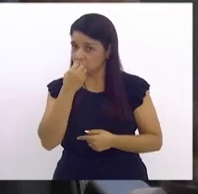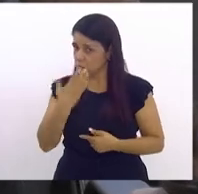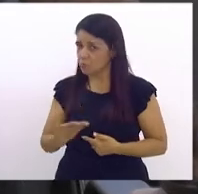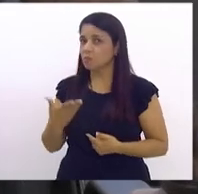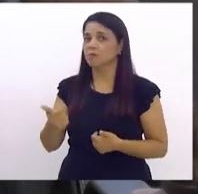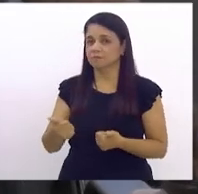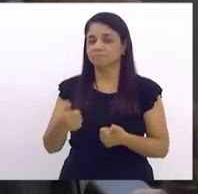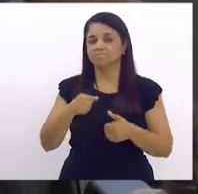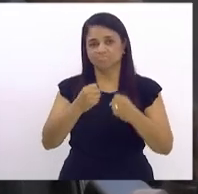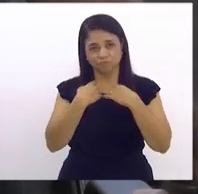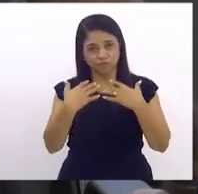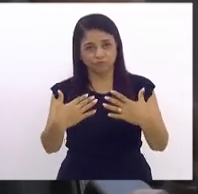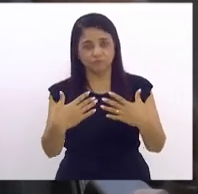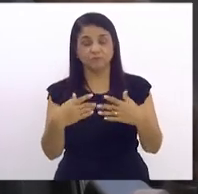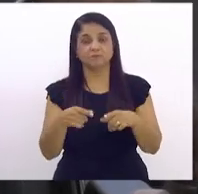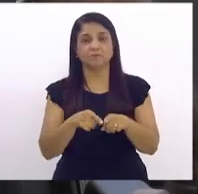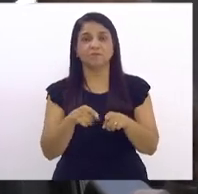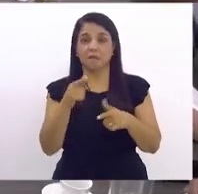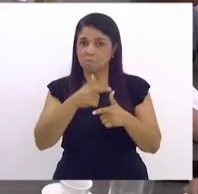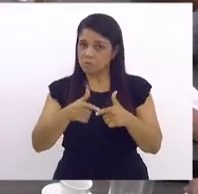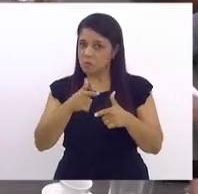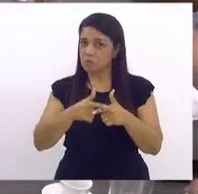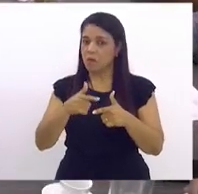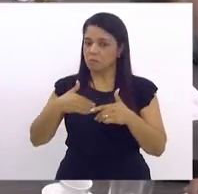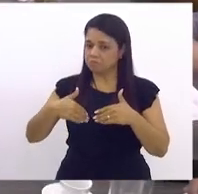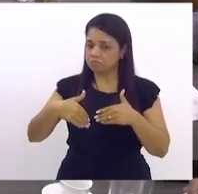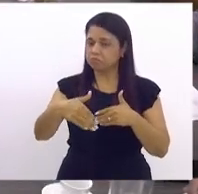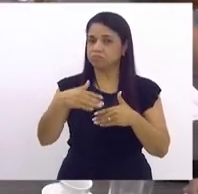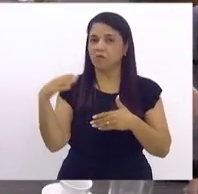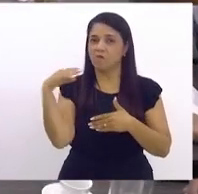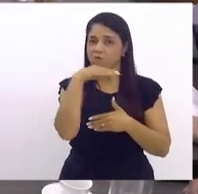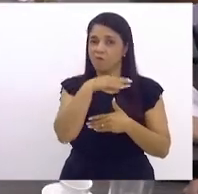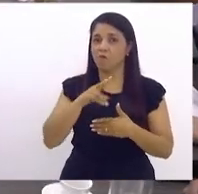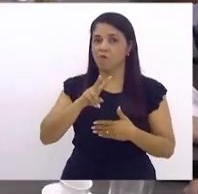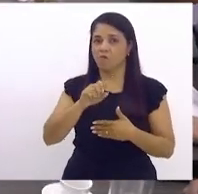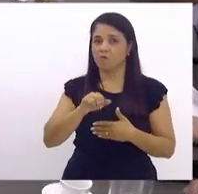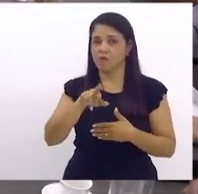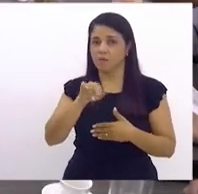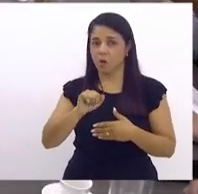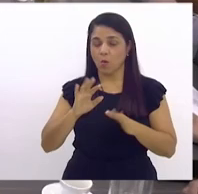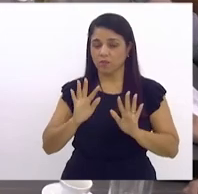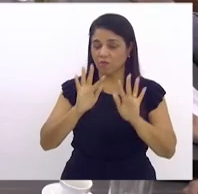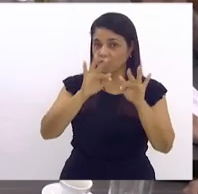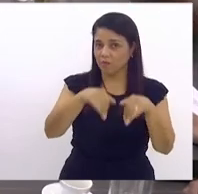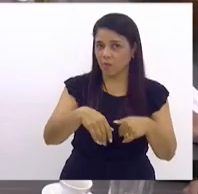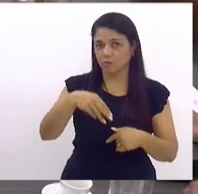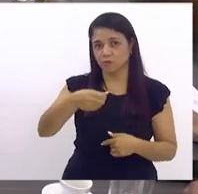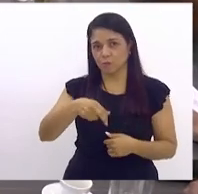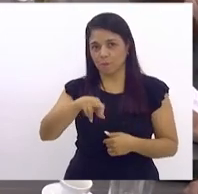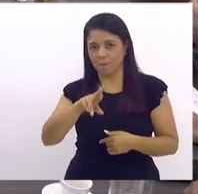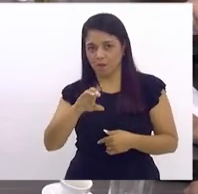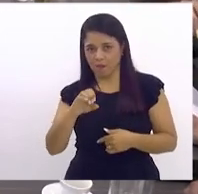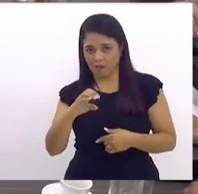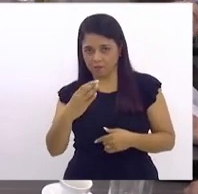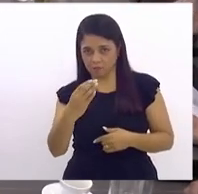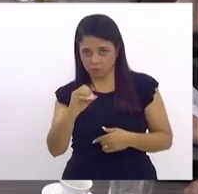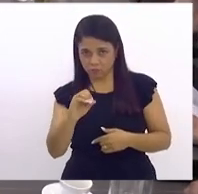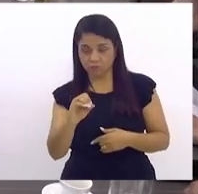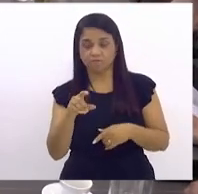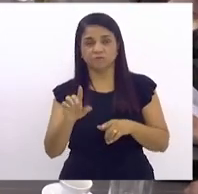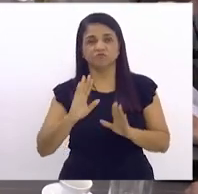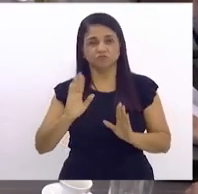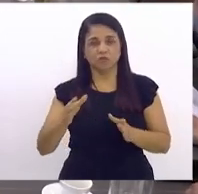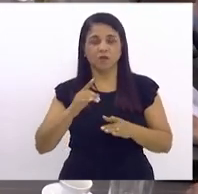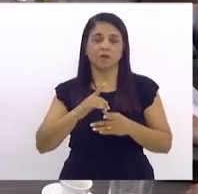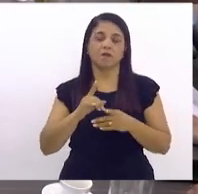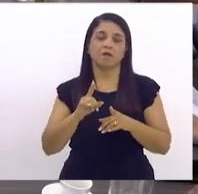boa audiência. Vai causar problemas aí ao longo do verão, até o fim das águas de março aí, se Deus quiser, já está sob a vigência da